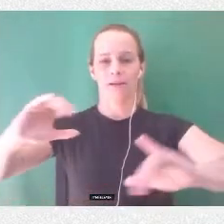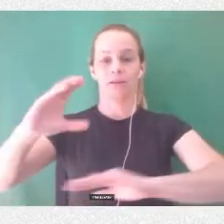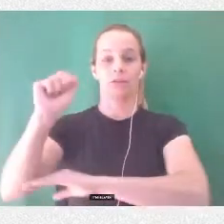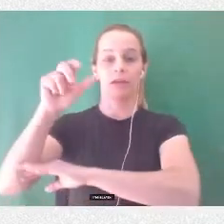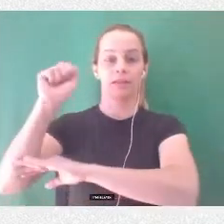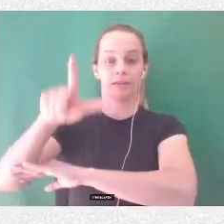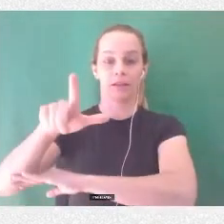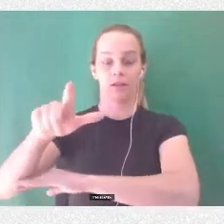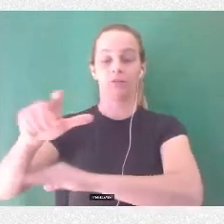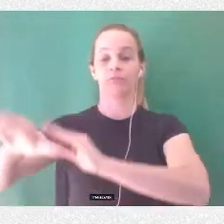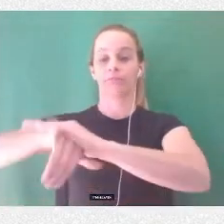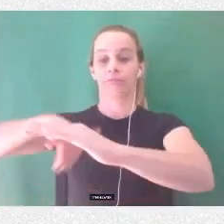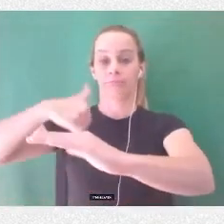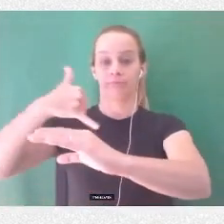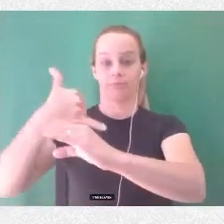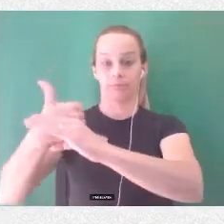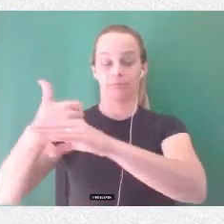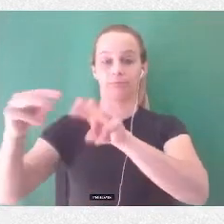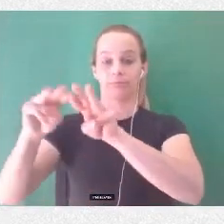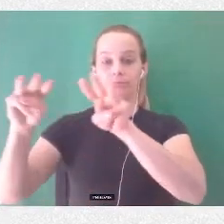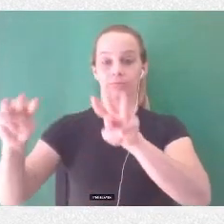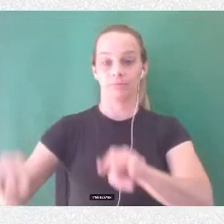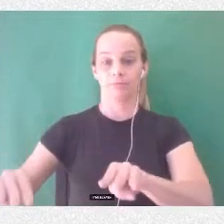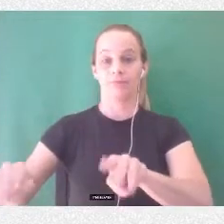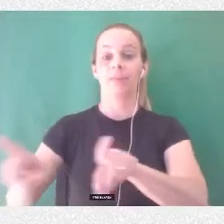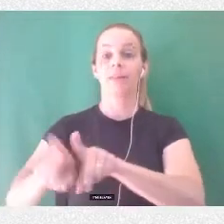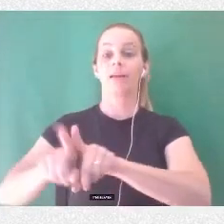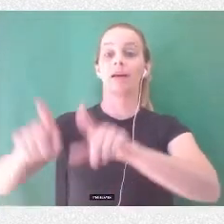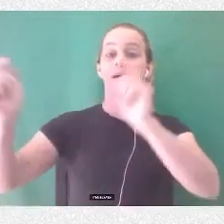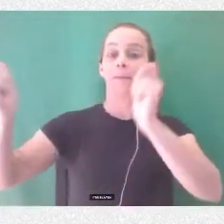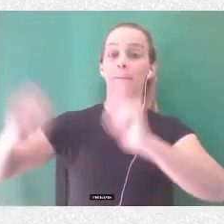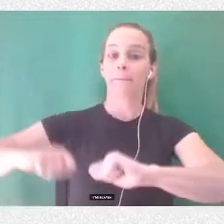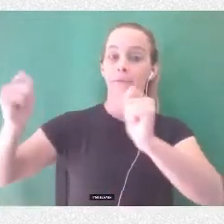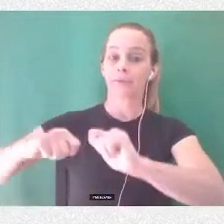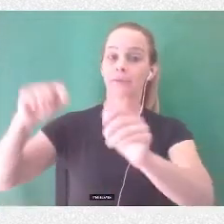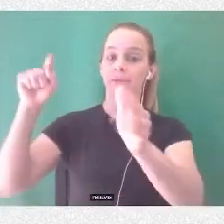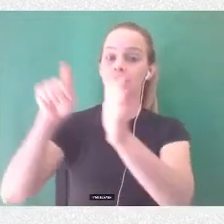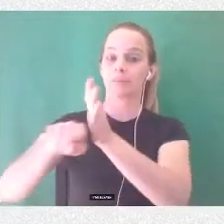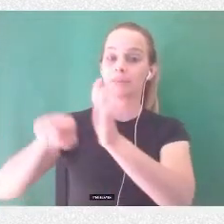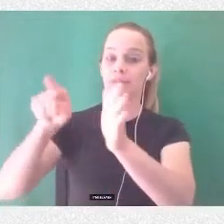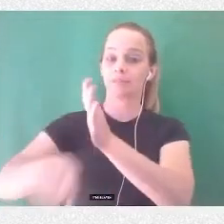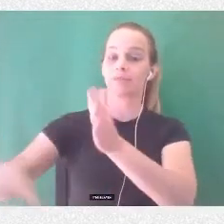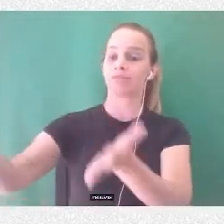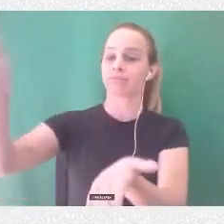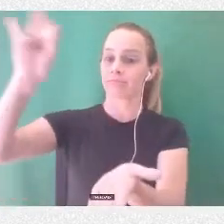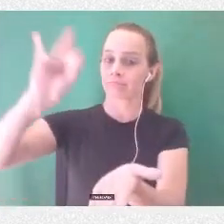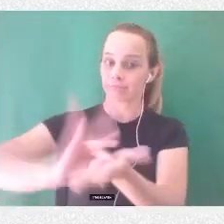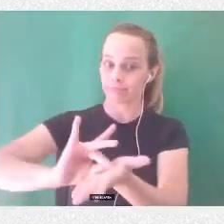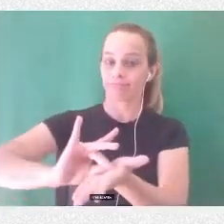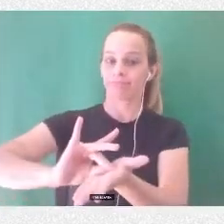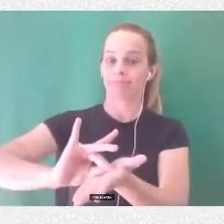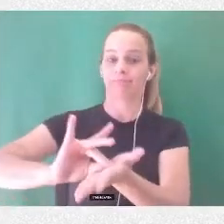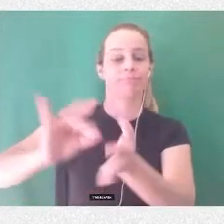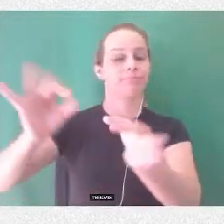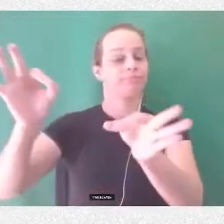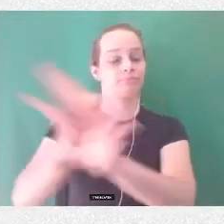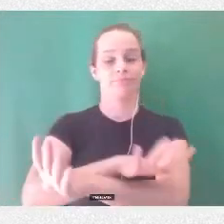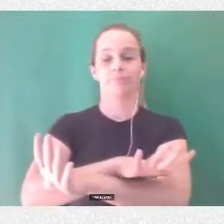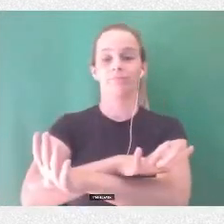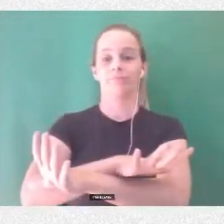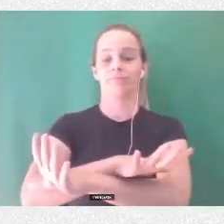no YouTube, também é possível assistir essa coletiva de imprensa na íntegra novamente assim que ela terminar, ok?